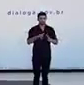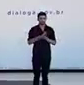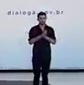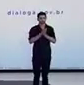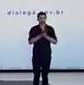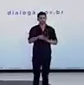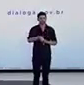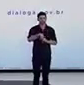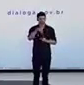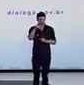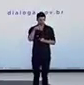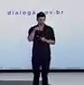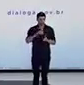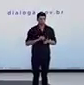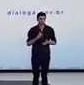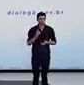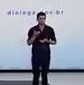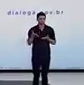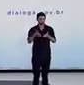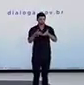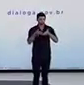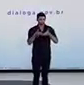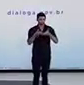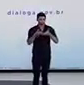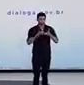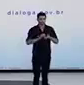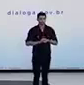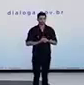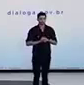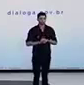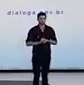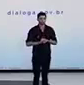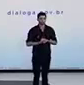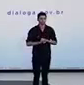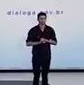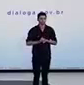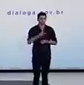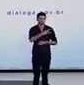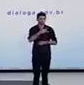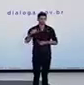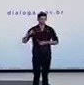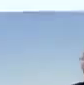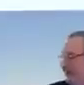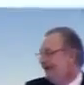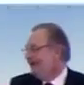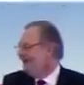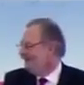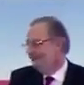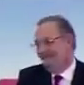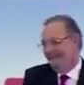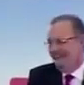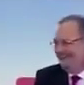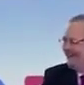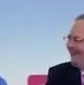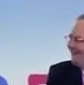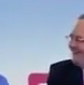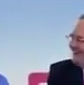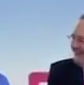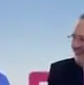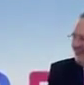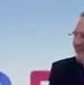sorteio, nós vamos pedir as mãos da nossa presidenta, por favor.